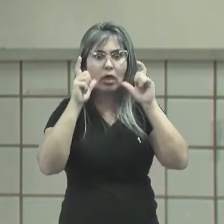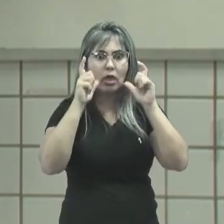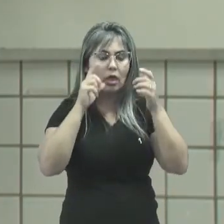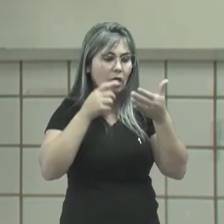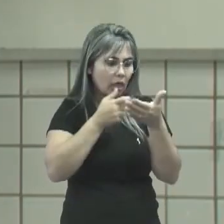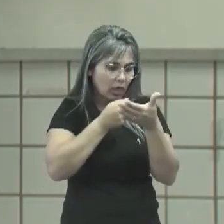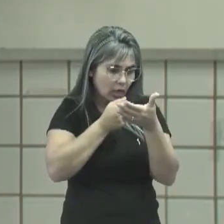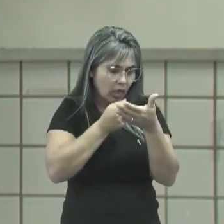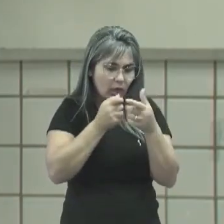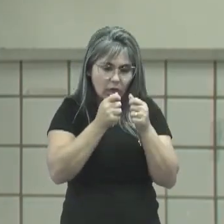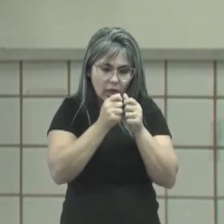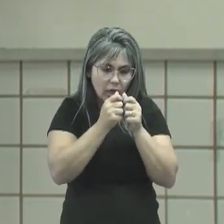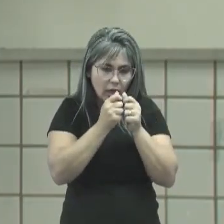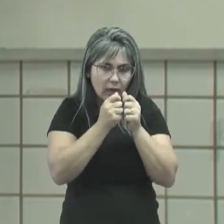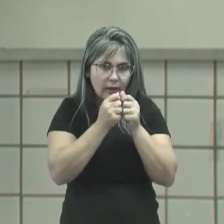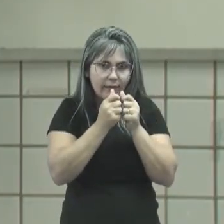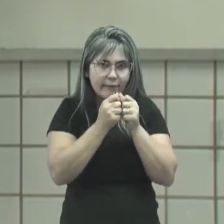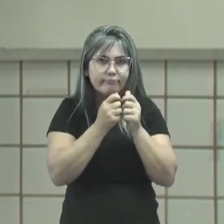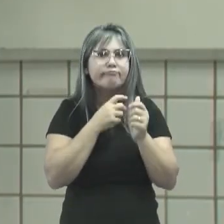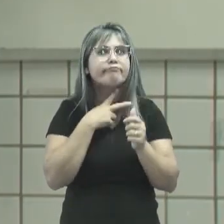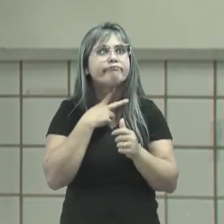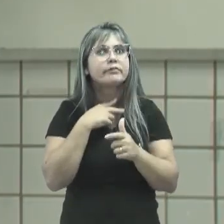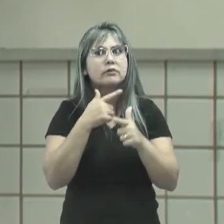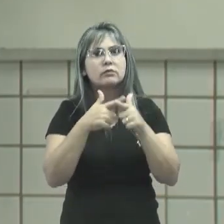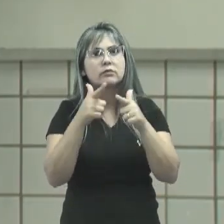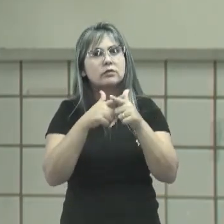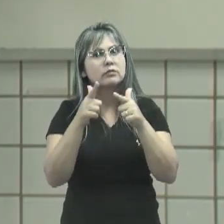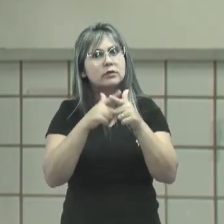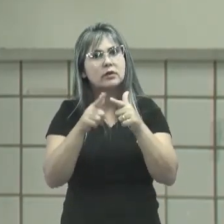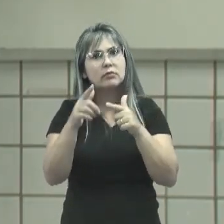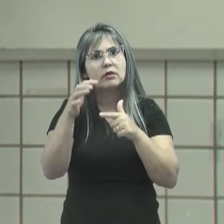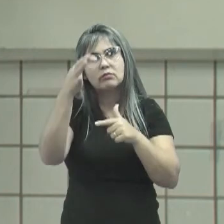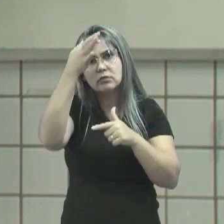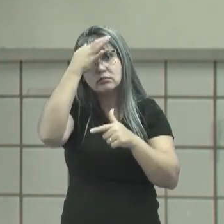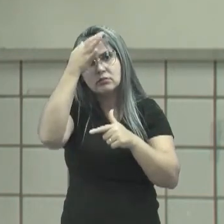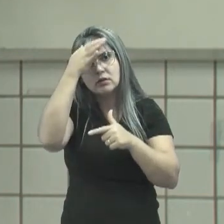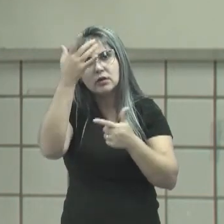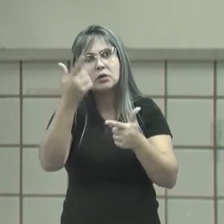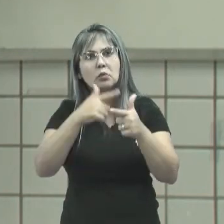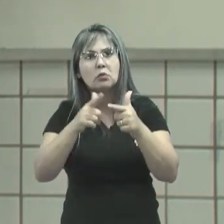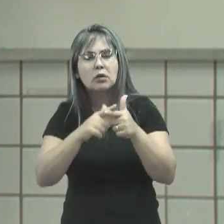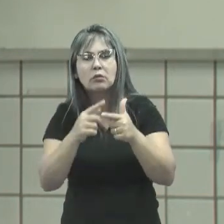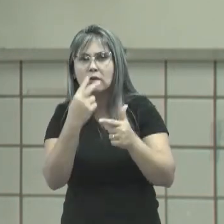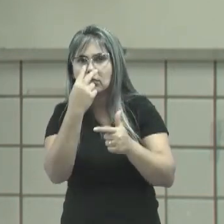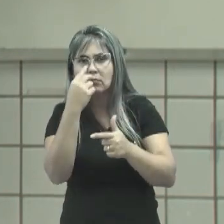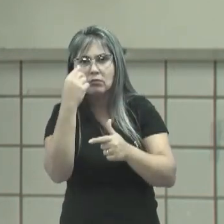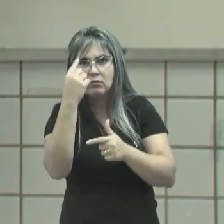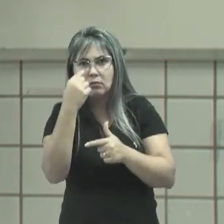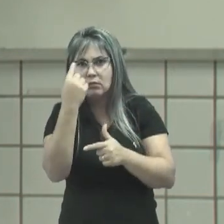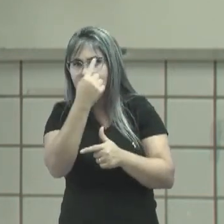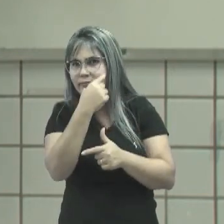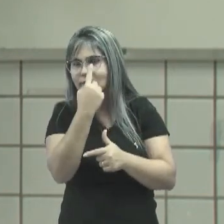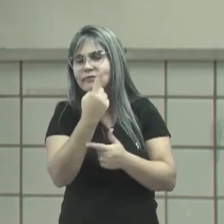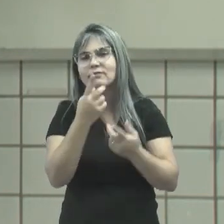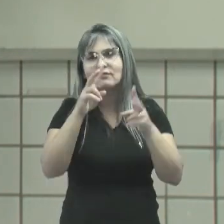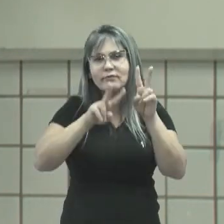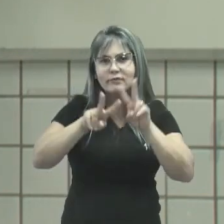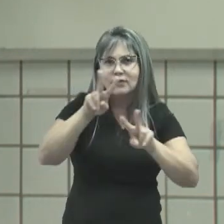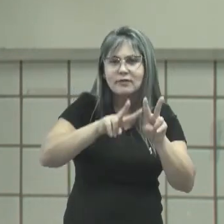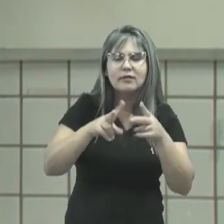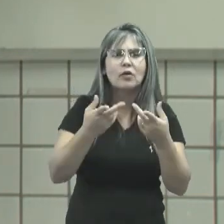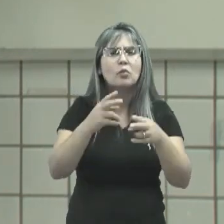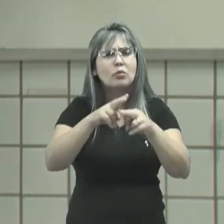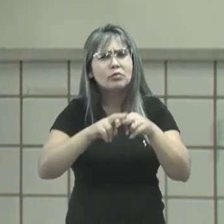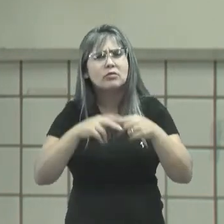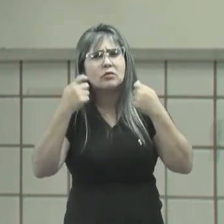utilizando ali. Quer dizer, quais são os problemas que podem ocorrer ali a nível de visão? Enormes, né? Então, tome cuidado com isso, tá bom, pessoal? E aqui tem